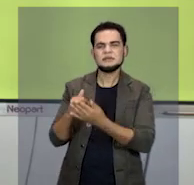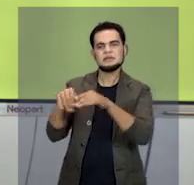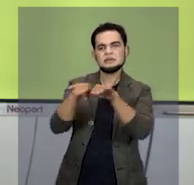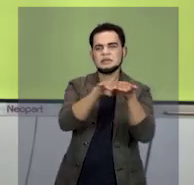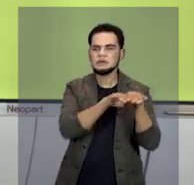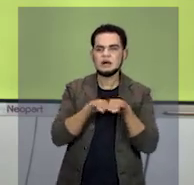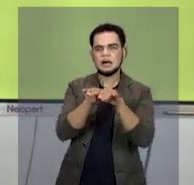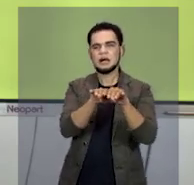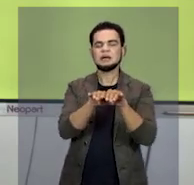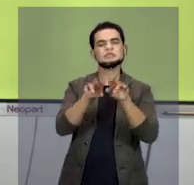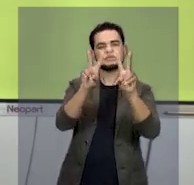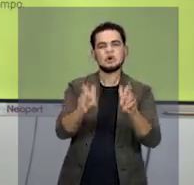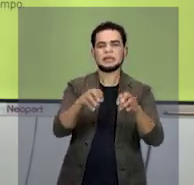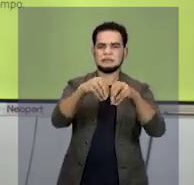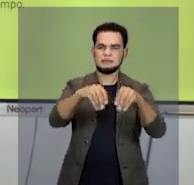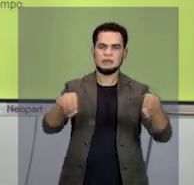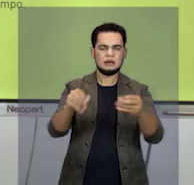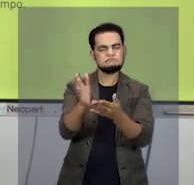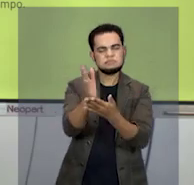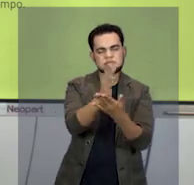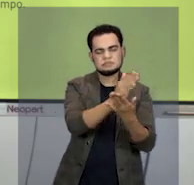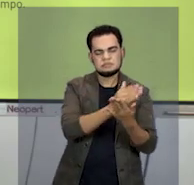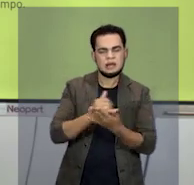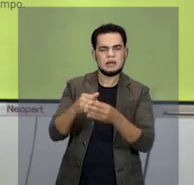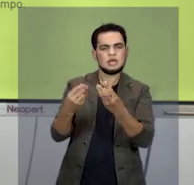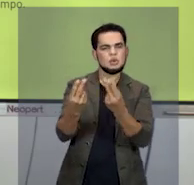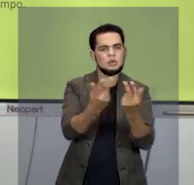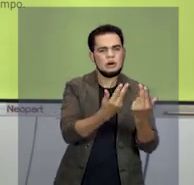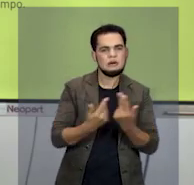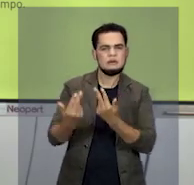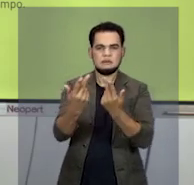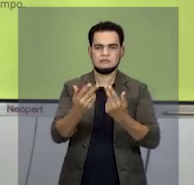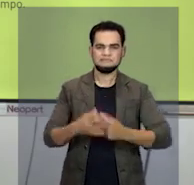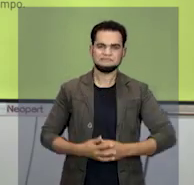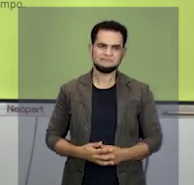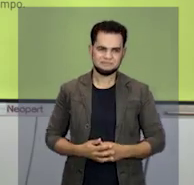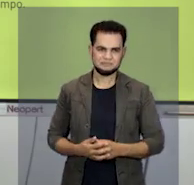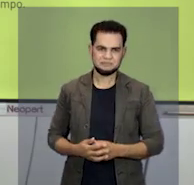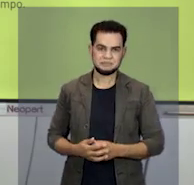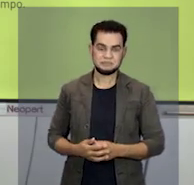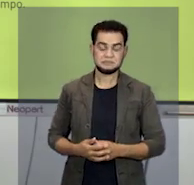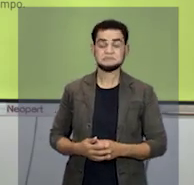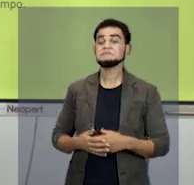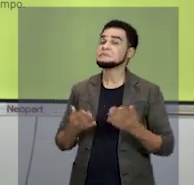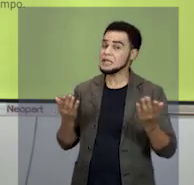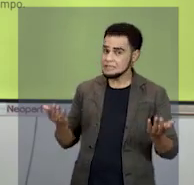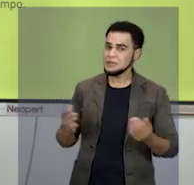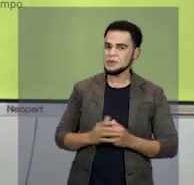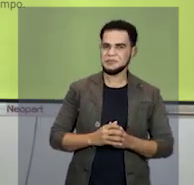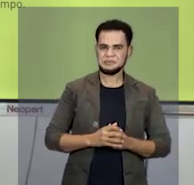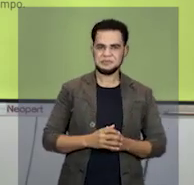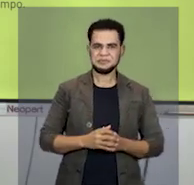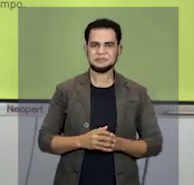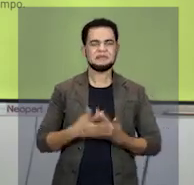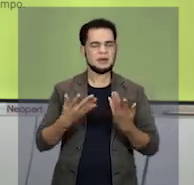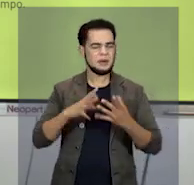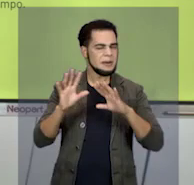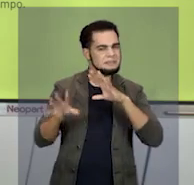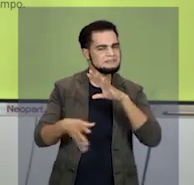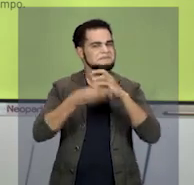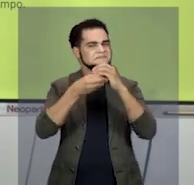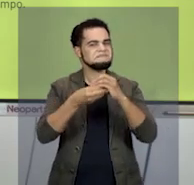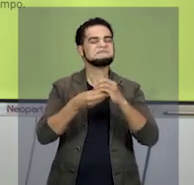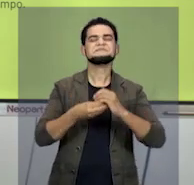igualitária em relação à terra aí, né, para a produção. Ok? Então, o que nós trouxemos hoje? Então, nós vamos aqui fazer as nossas